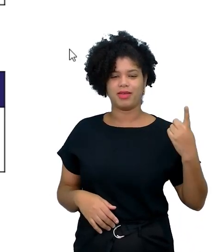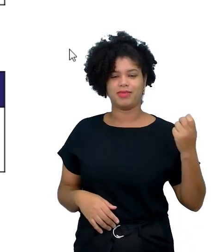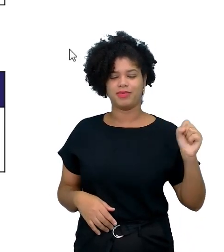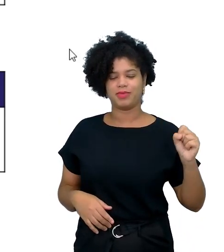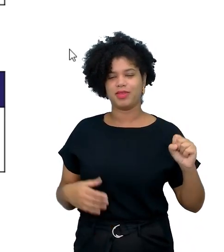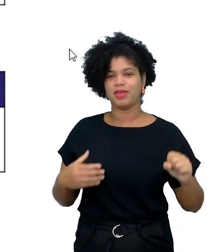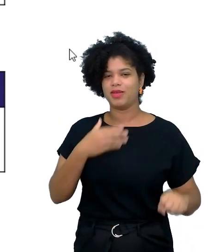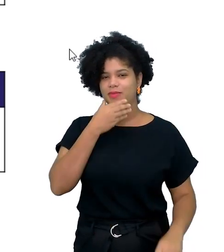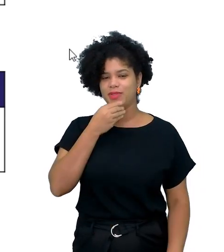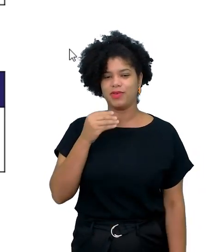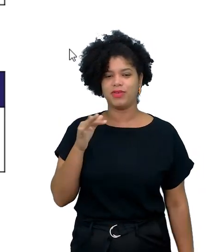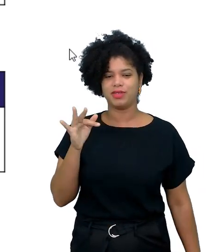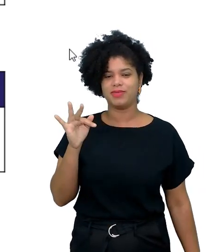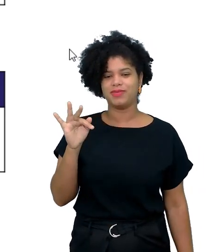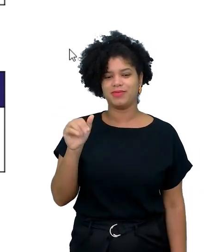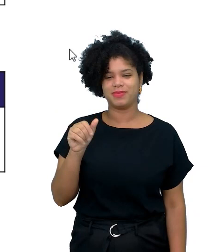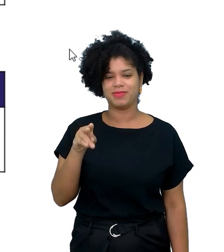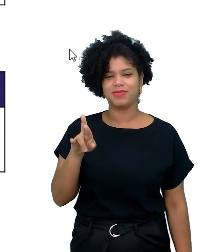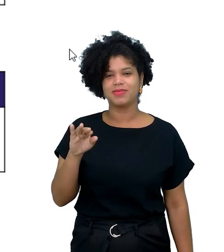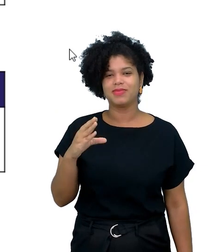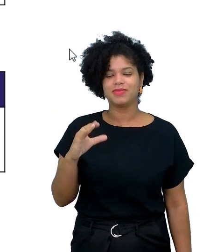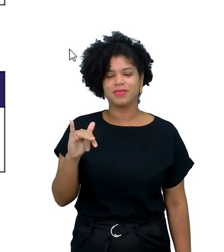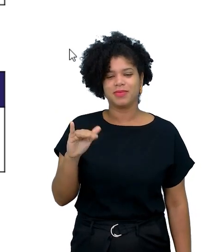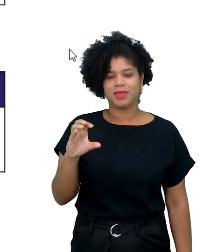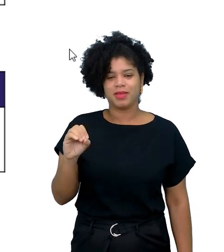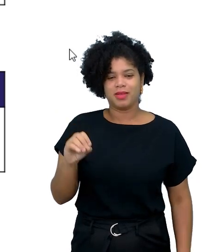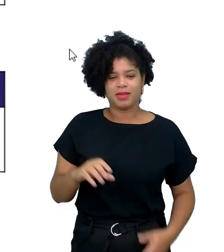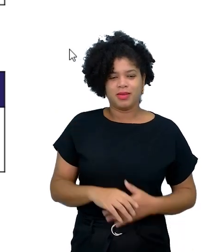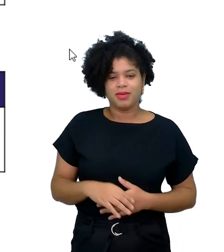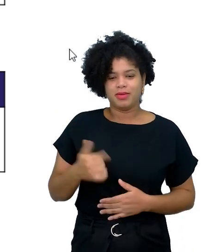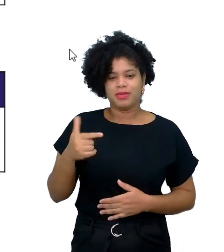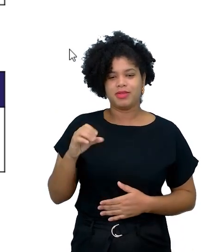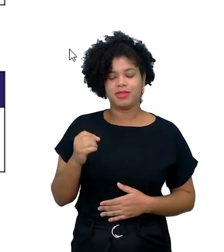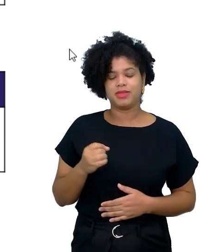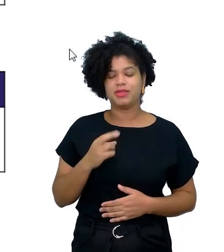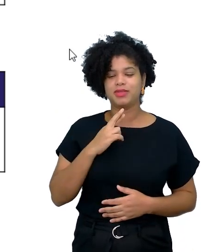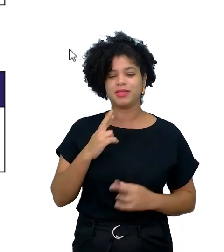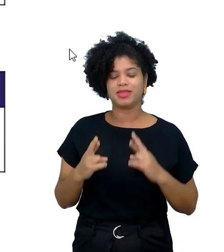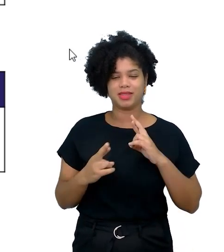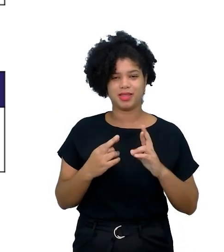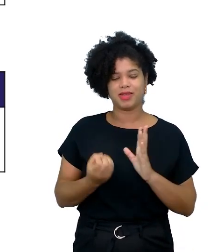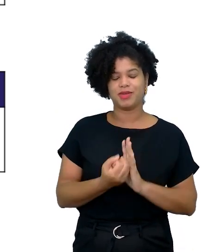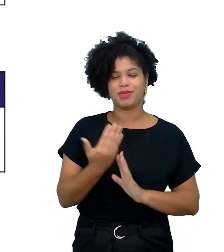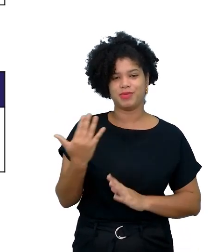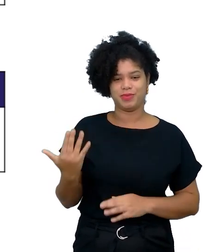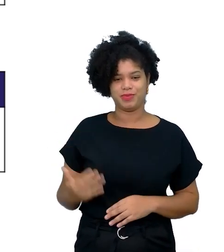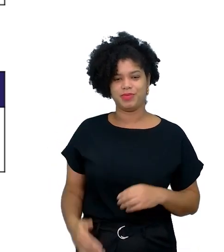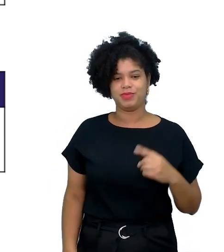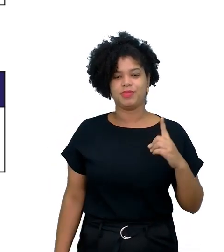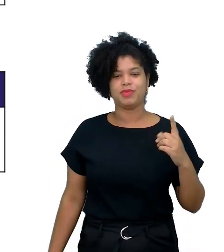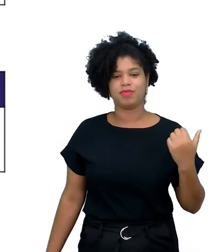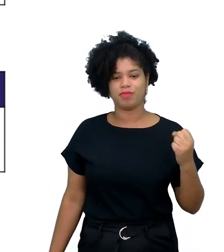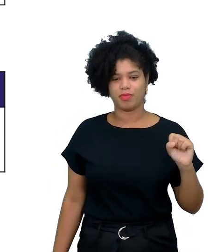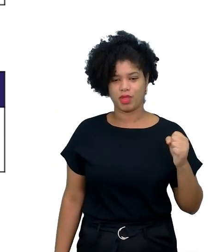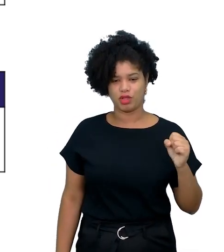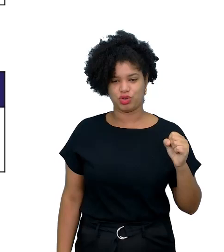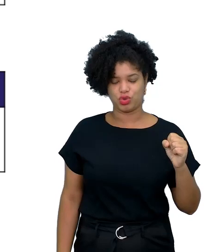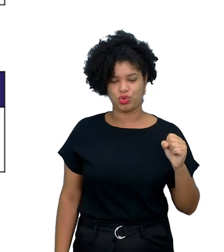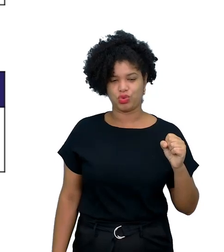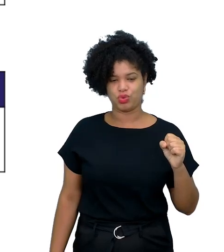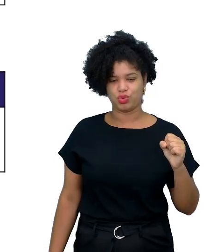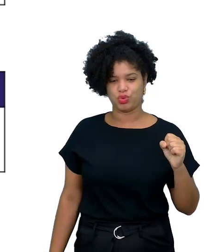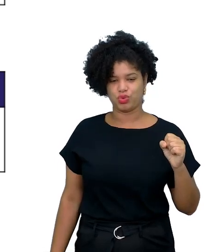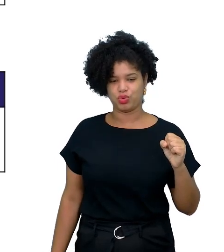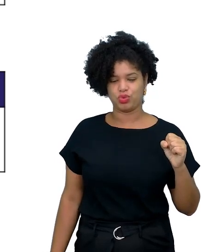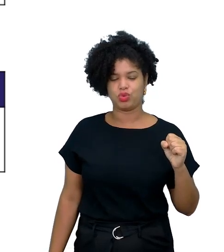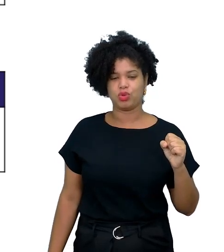Fabrício tem 10 a mais que ele. Quantos reais tem Fabrício? Então, uma medida aqui, 18, né?